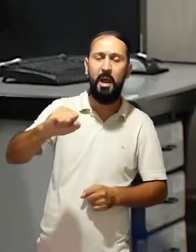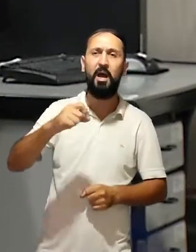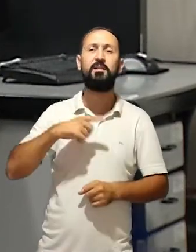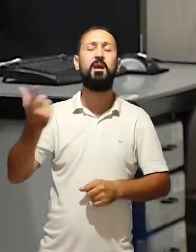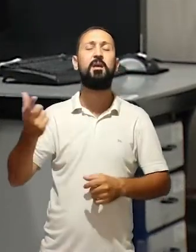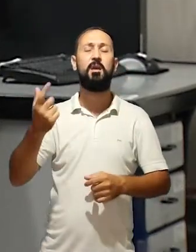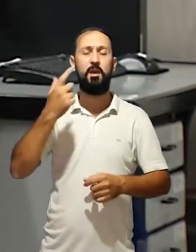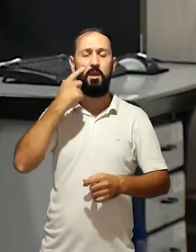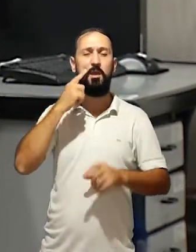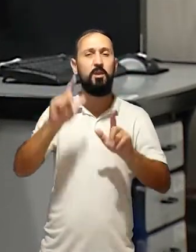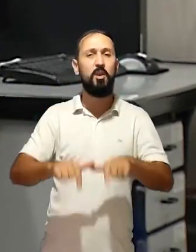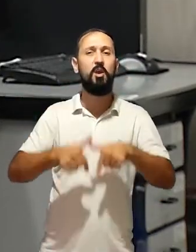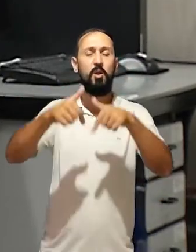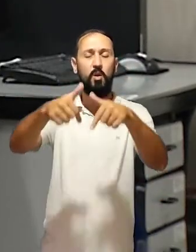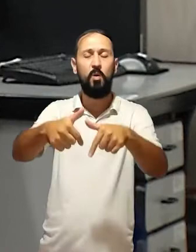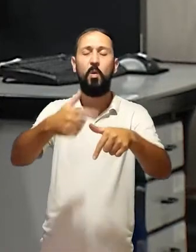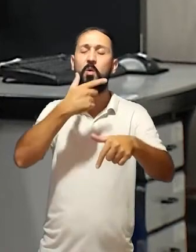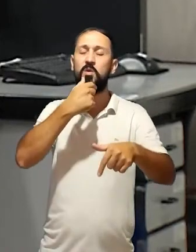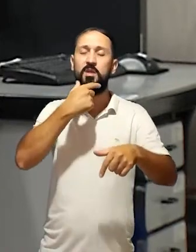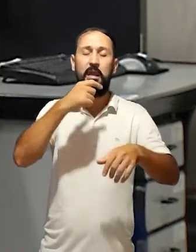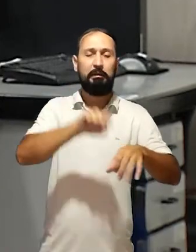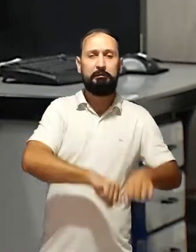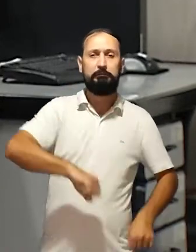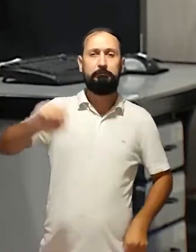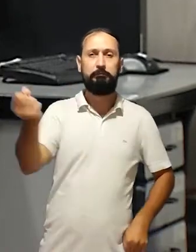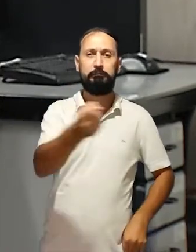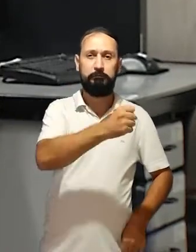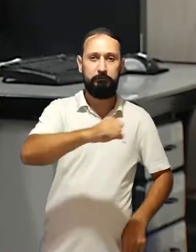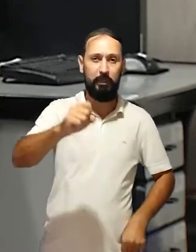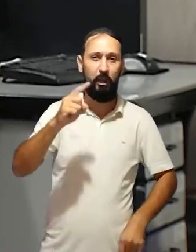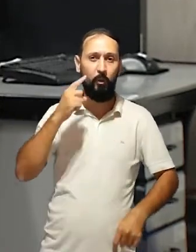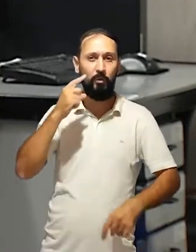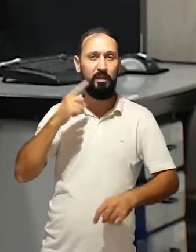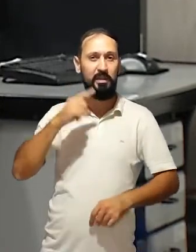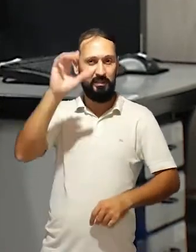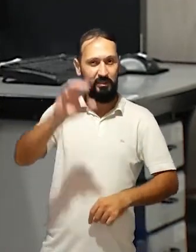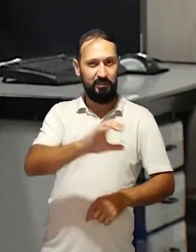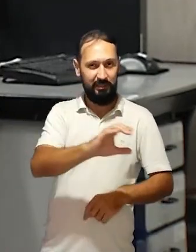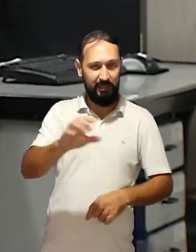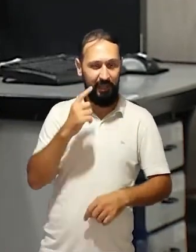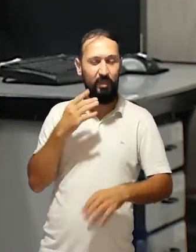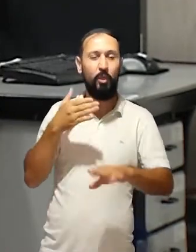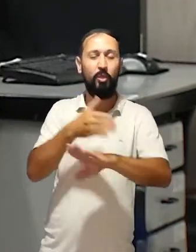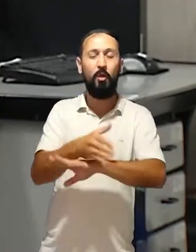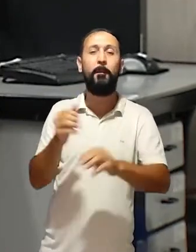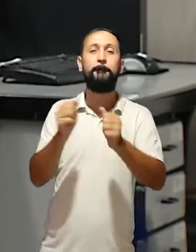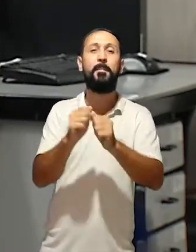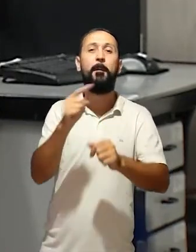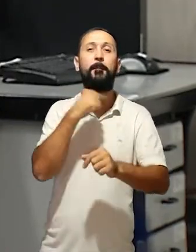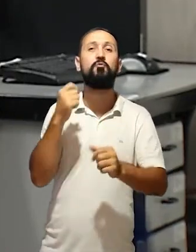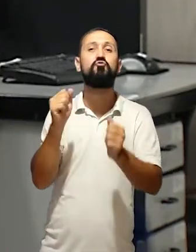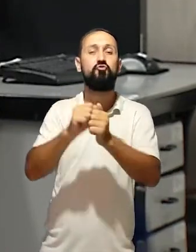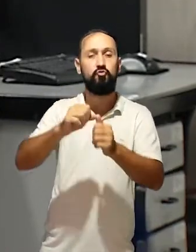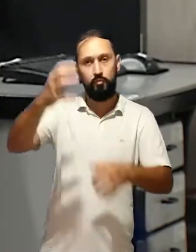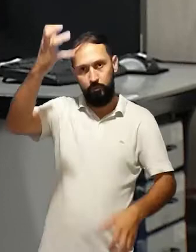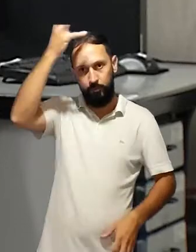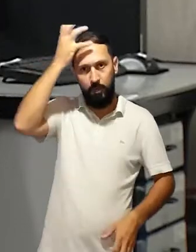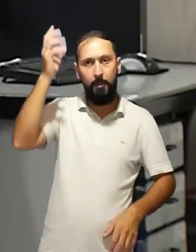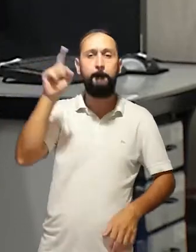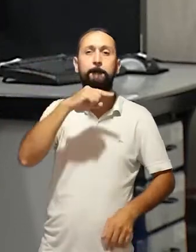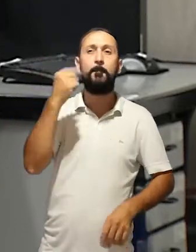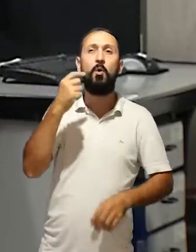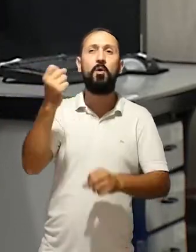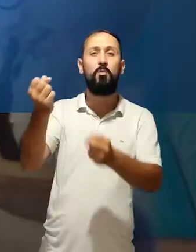que luta nas cruzadas ao lado de Ricardo Coração de Leão, encontra a tão procurada paz, mas acaba vítima de